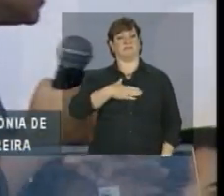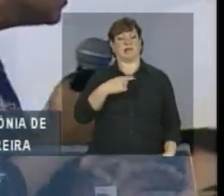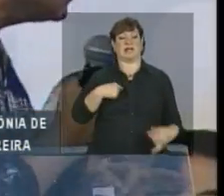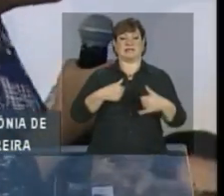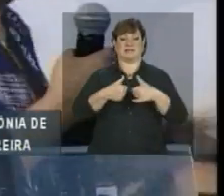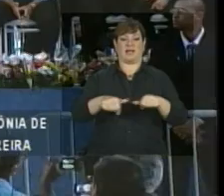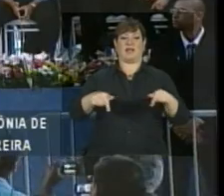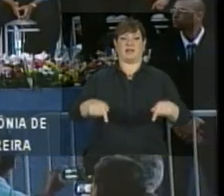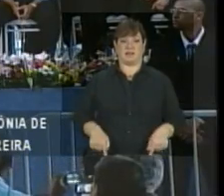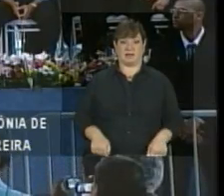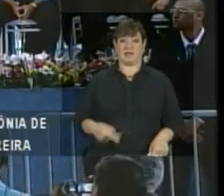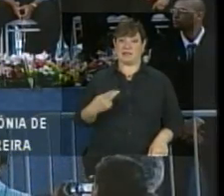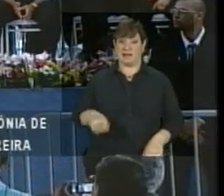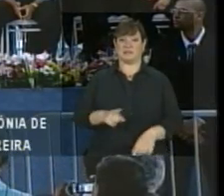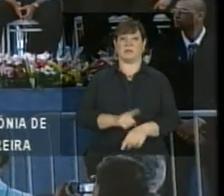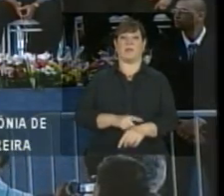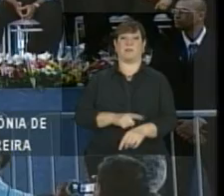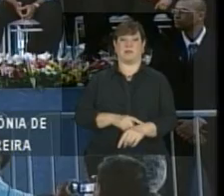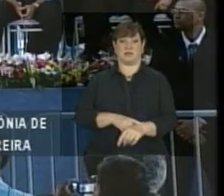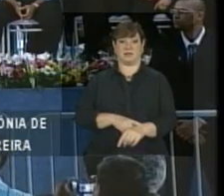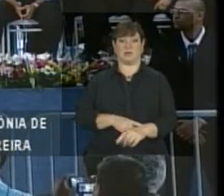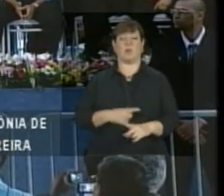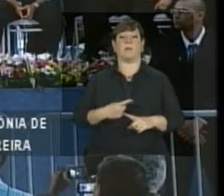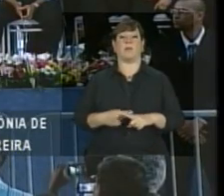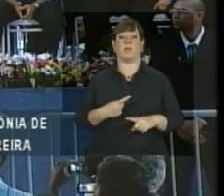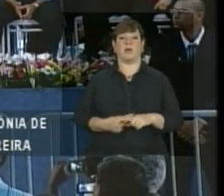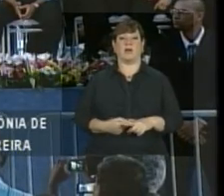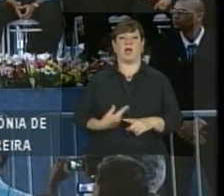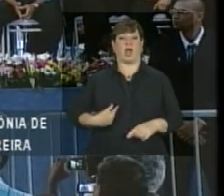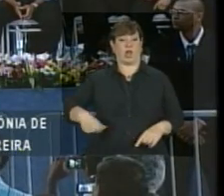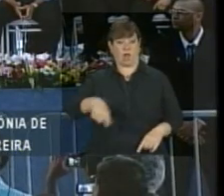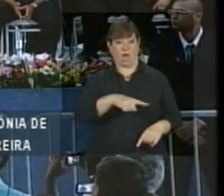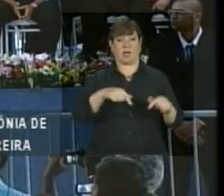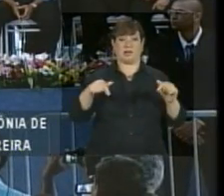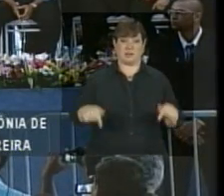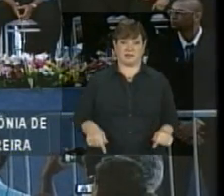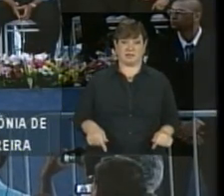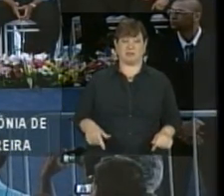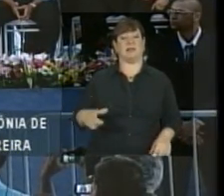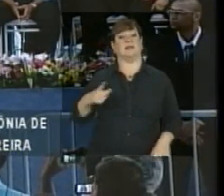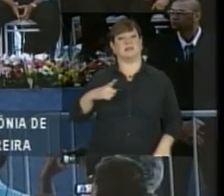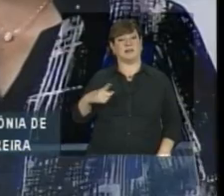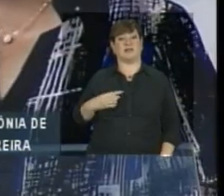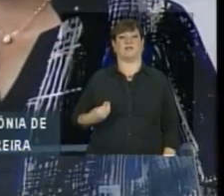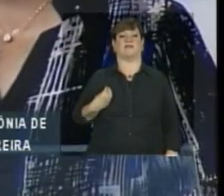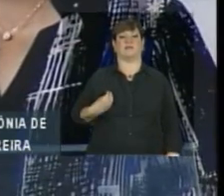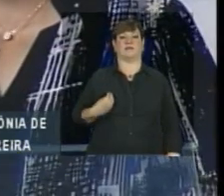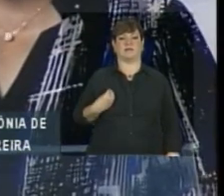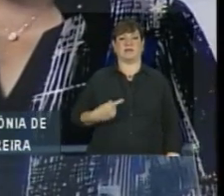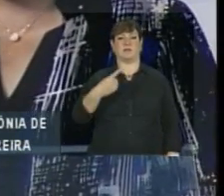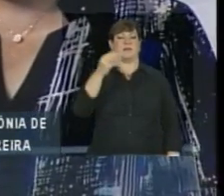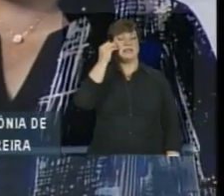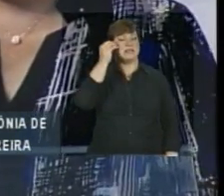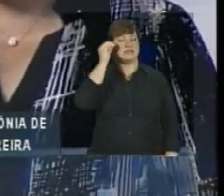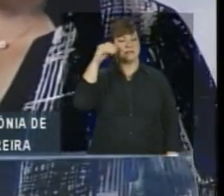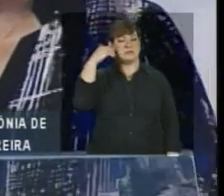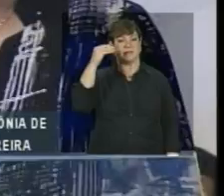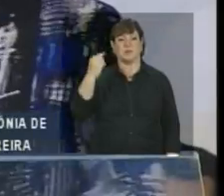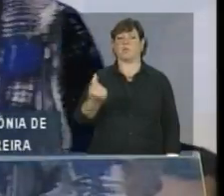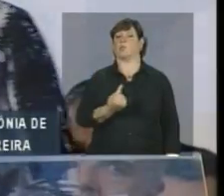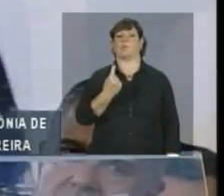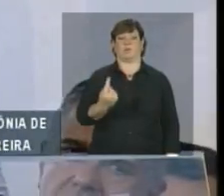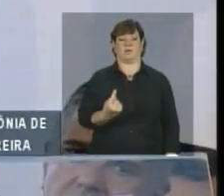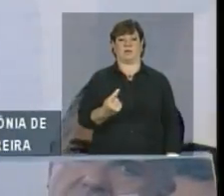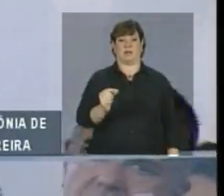aqui nesse momento, porque nós aqui estamos vivendo uma experiência única.